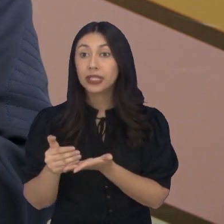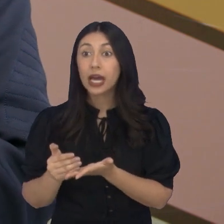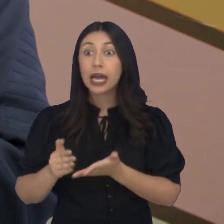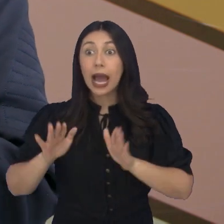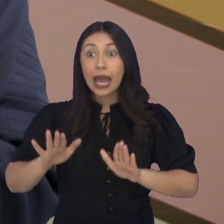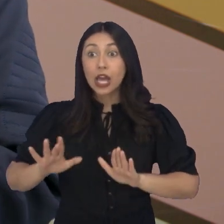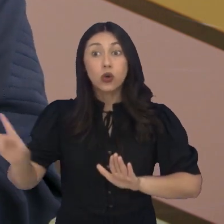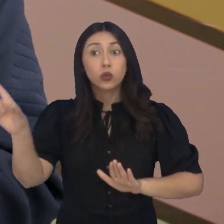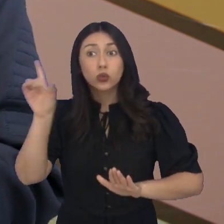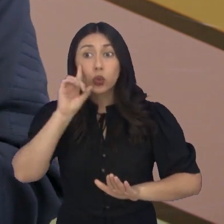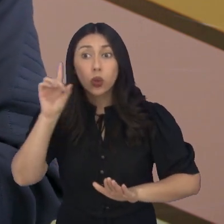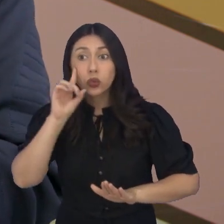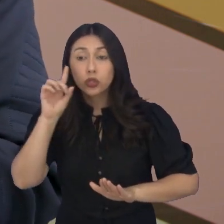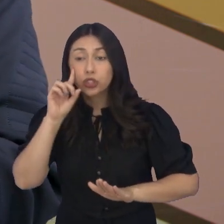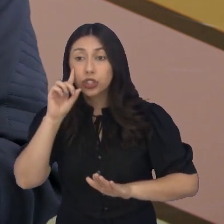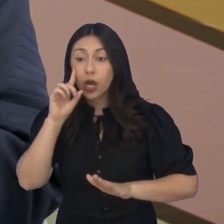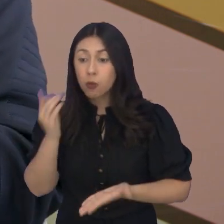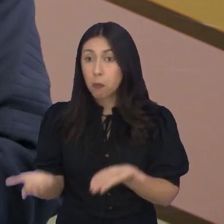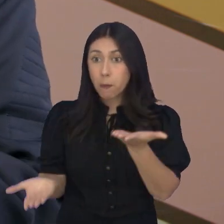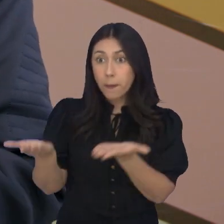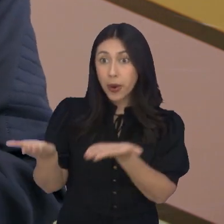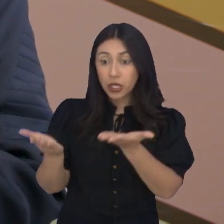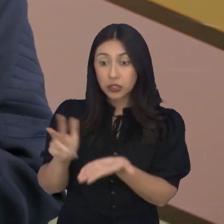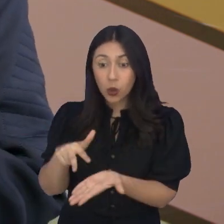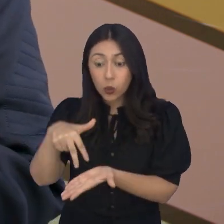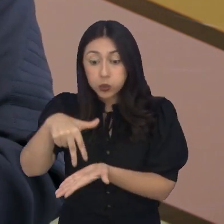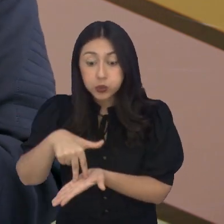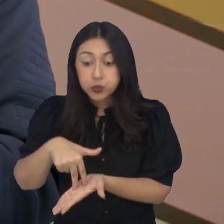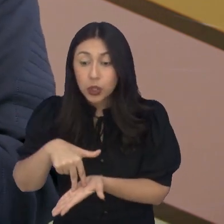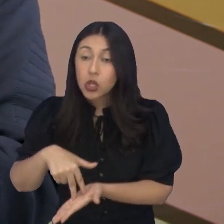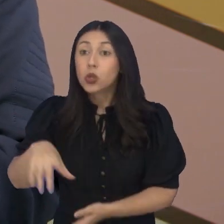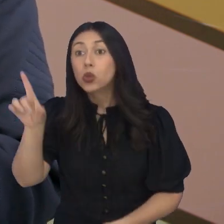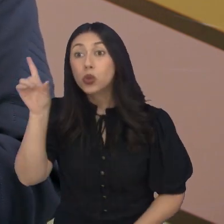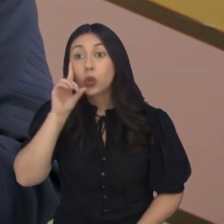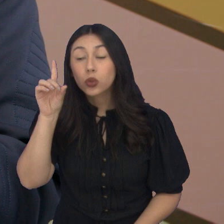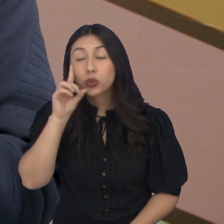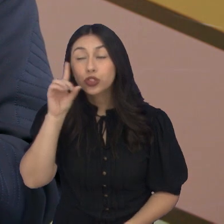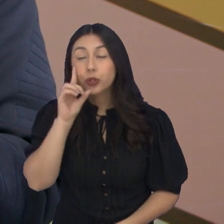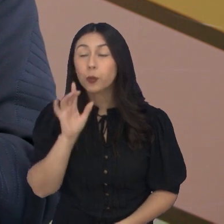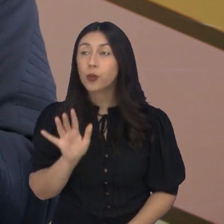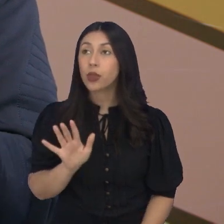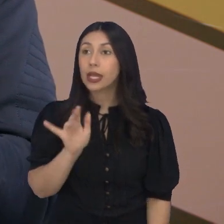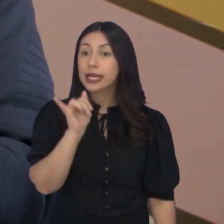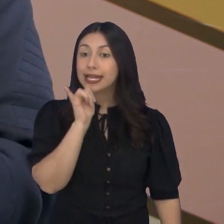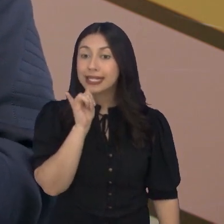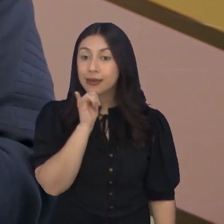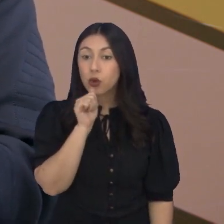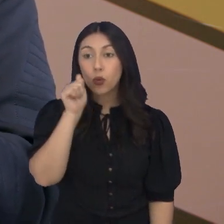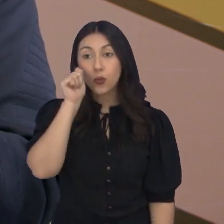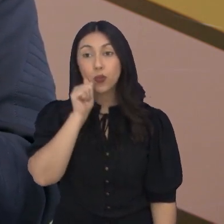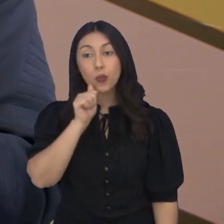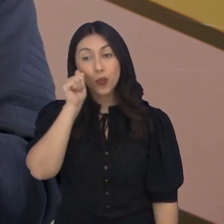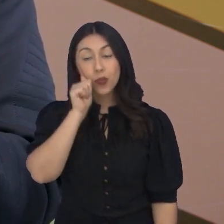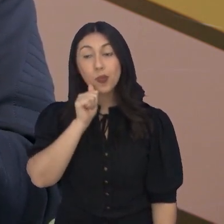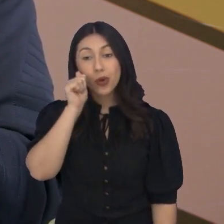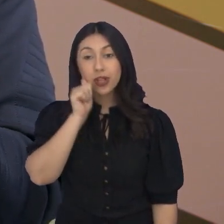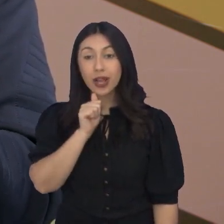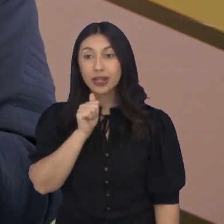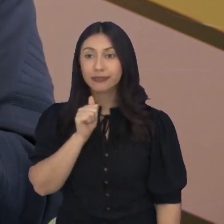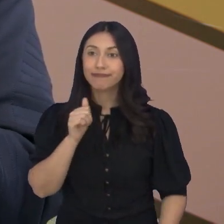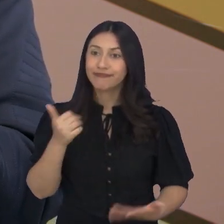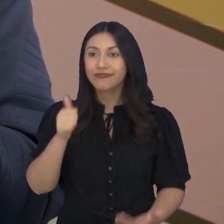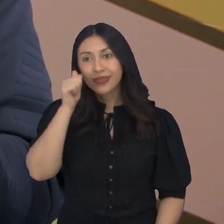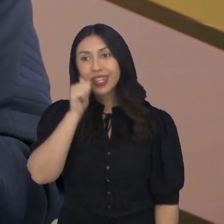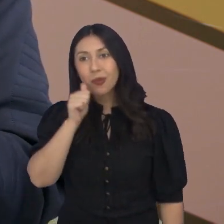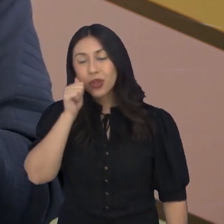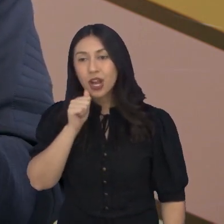os dias na balança. Não é todos os dias. Entendi. Né? Vamos pegar um exemplo, então, ainda de uma mulher. Né? A mulher ela tem variações de